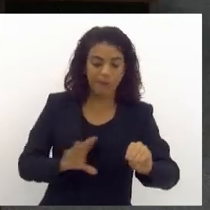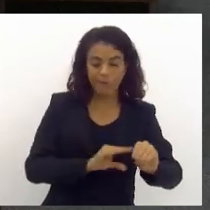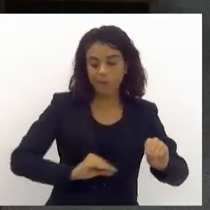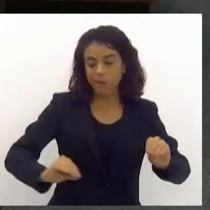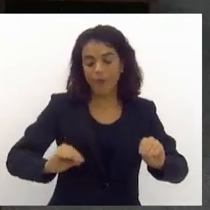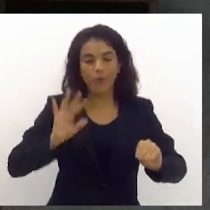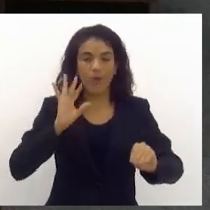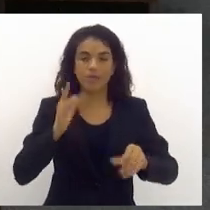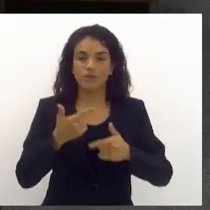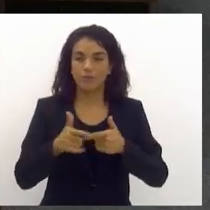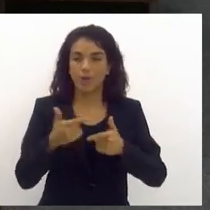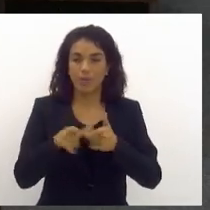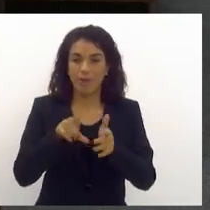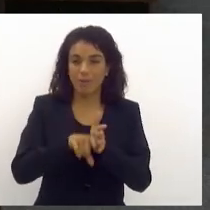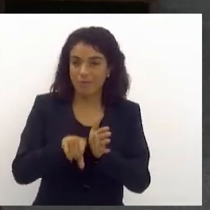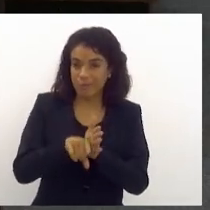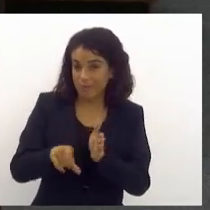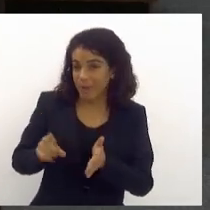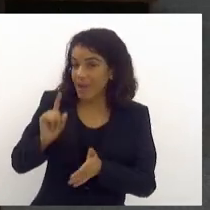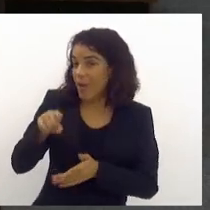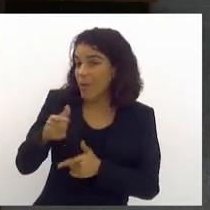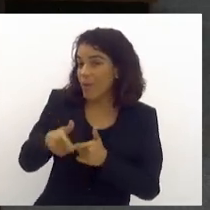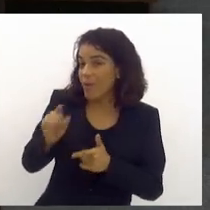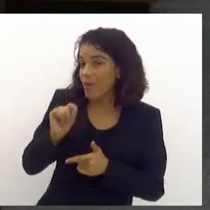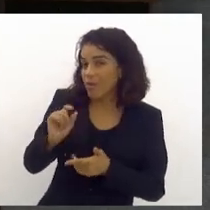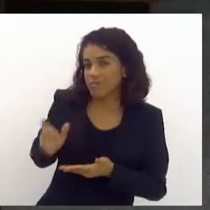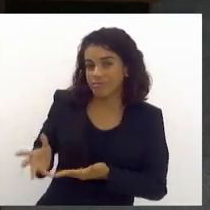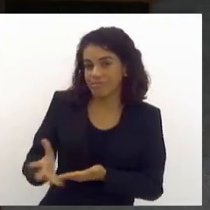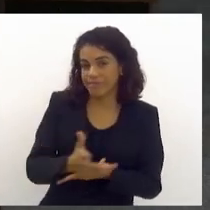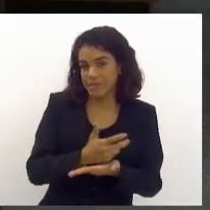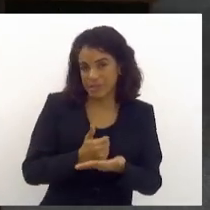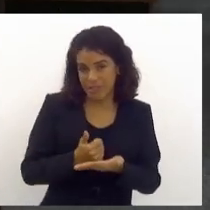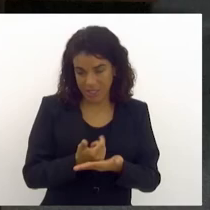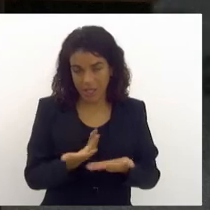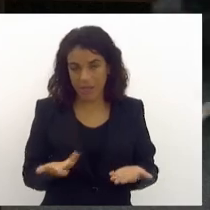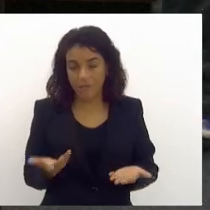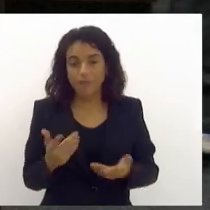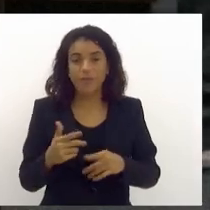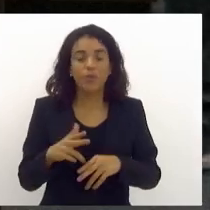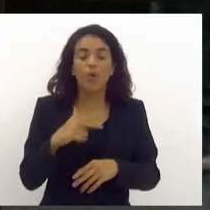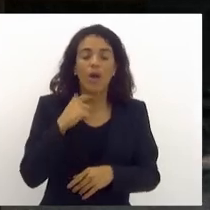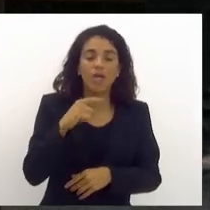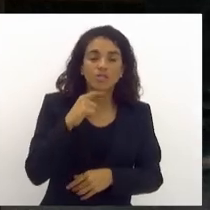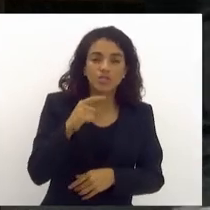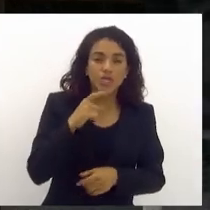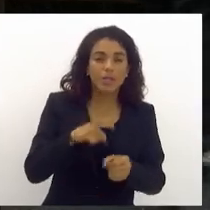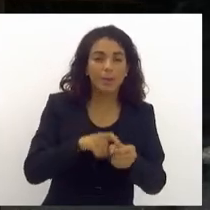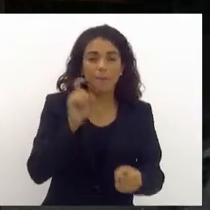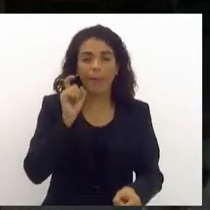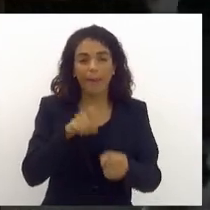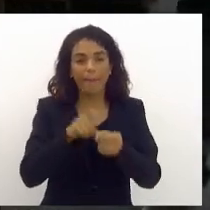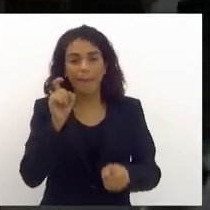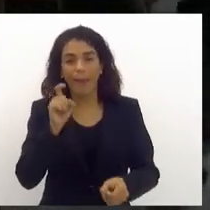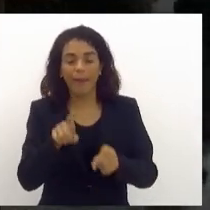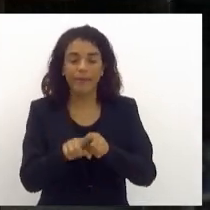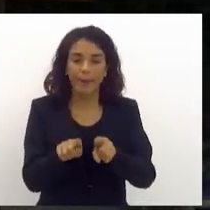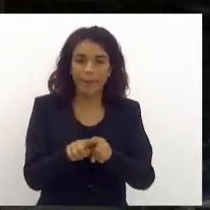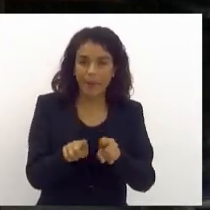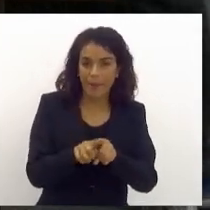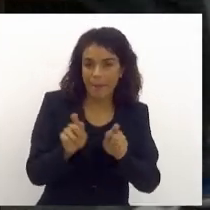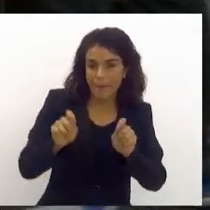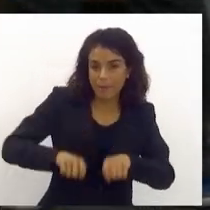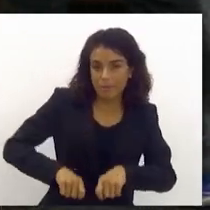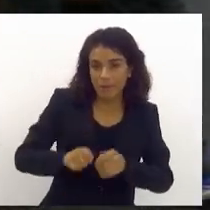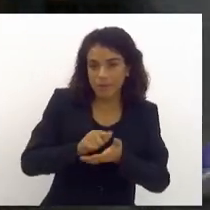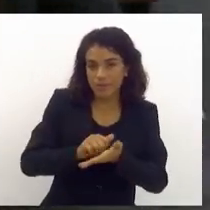fiscal do Estado, que está na arrecadação. Não adianta contingenciar, desvincular, ampliar a possibilidade